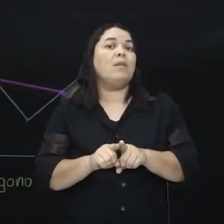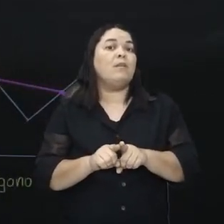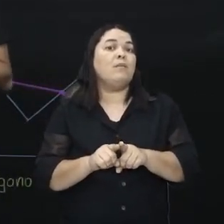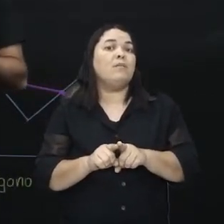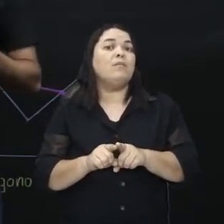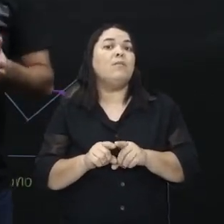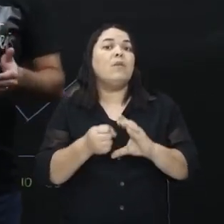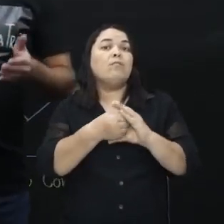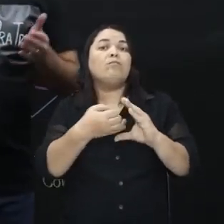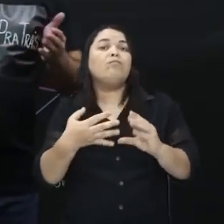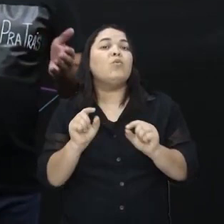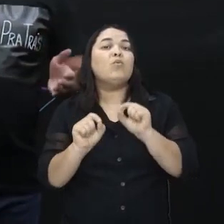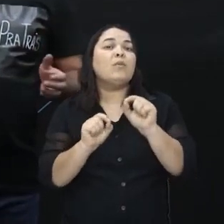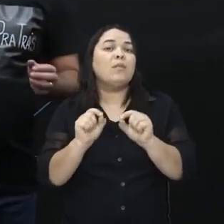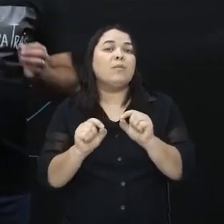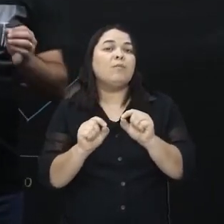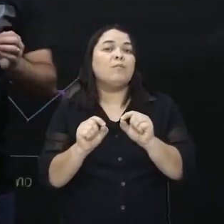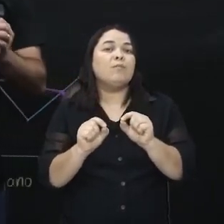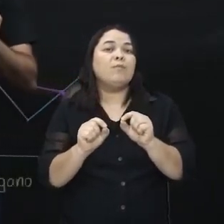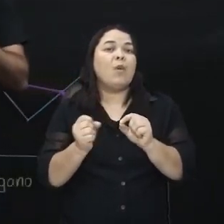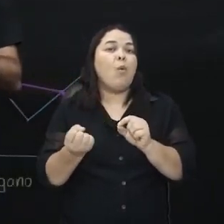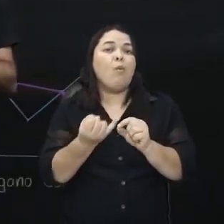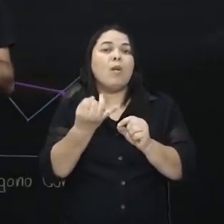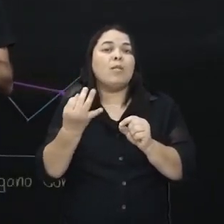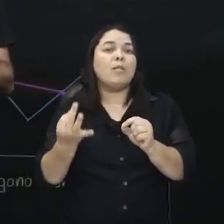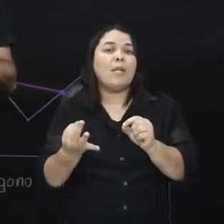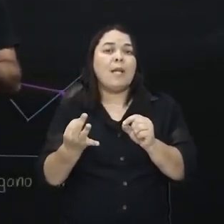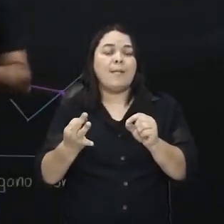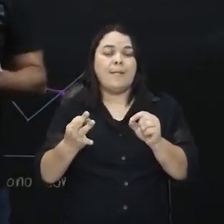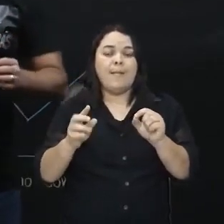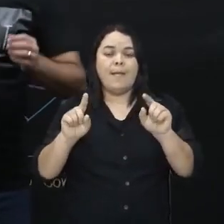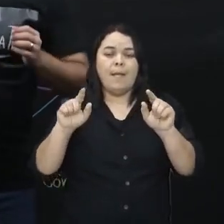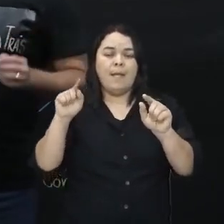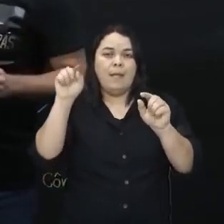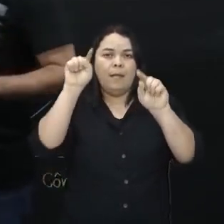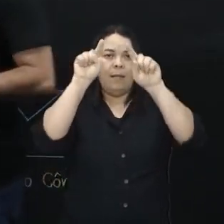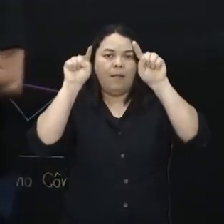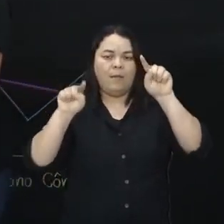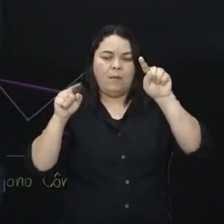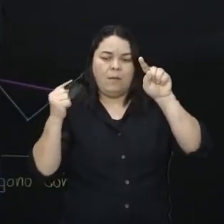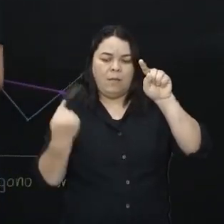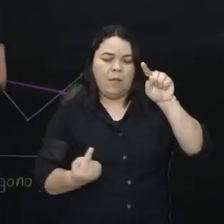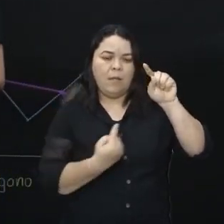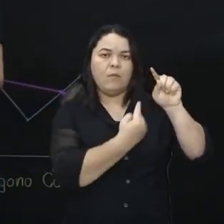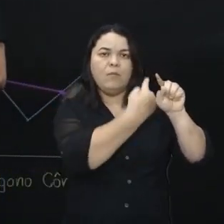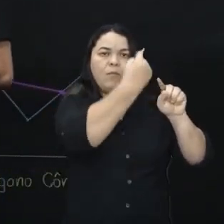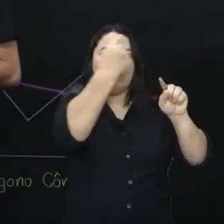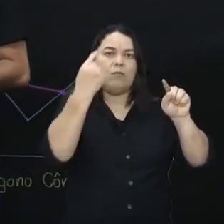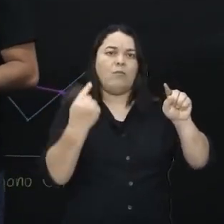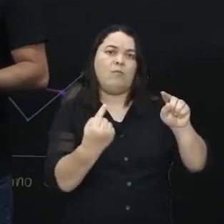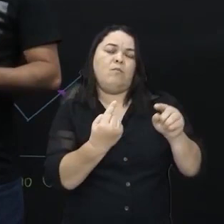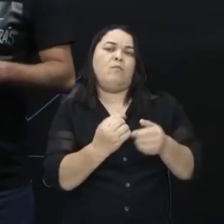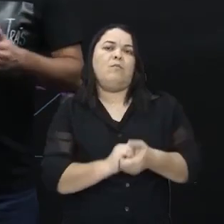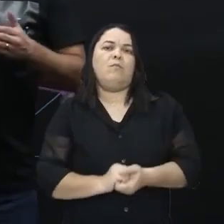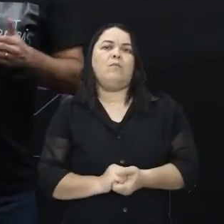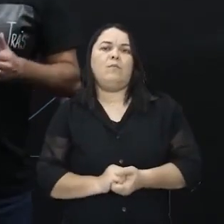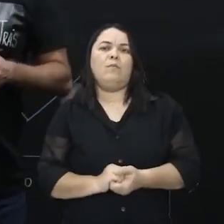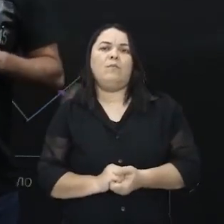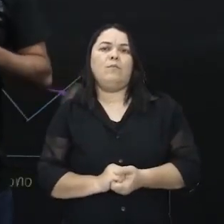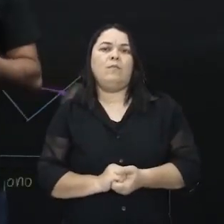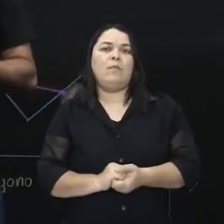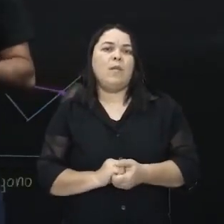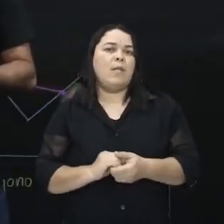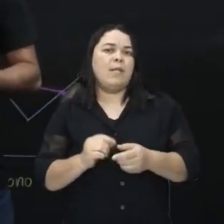se classificam quanto à sua quantidade de lados. Verificando também que a quantidade de lados